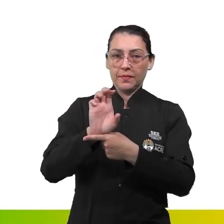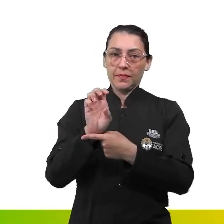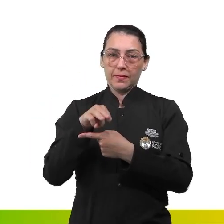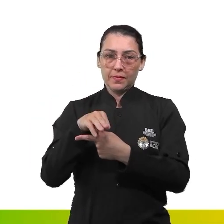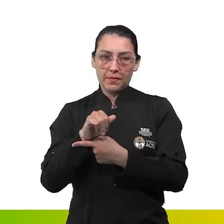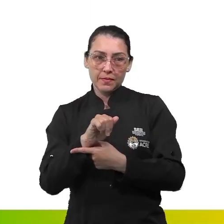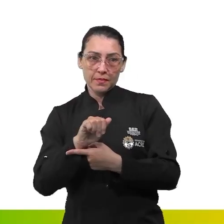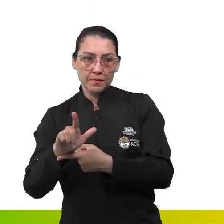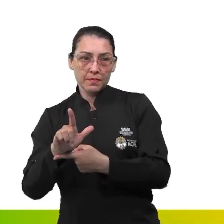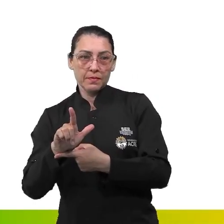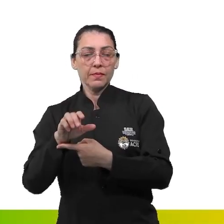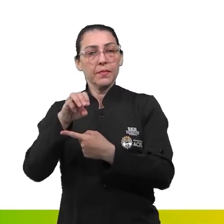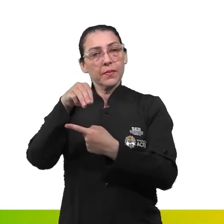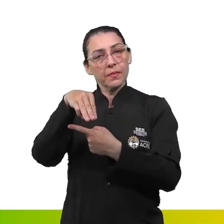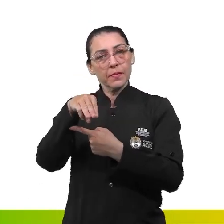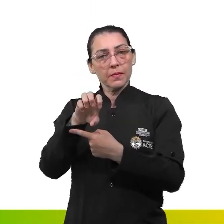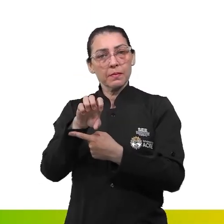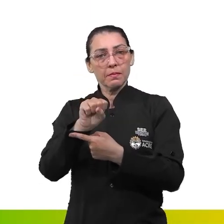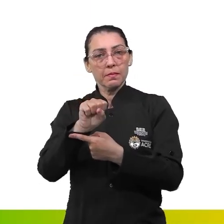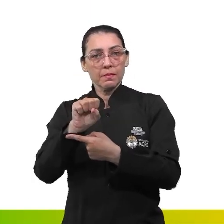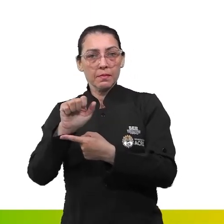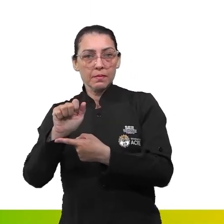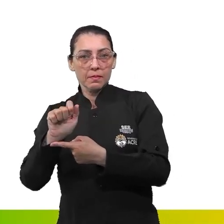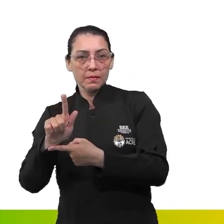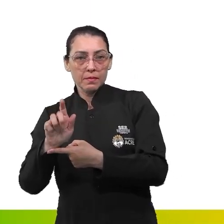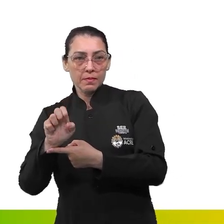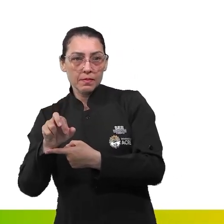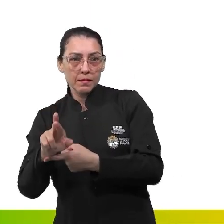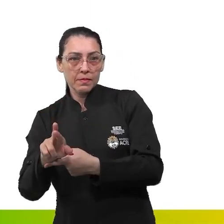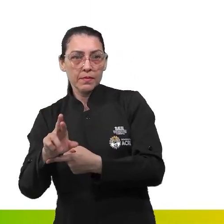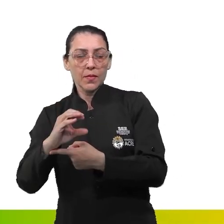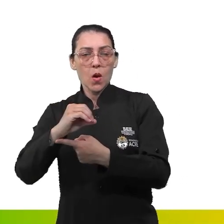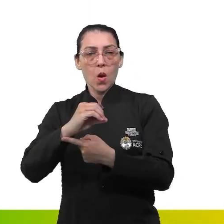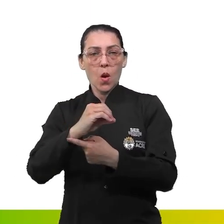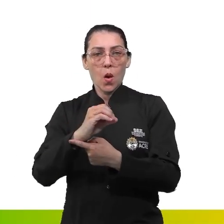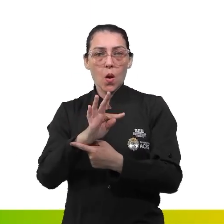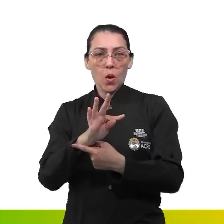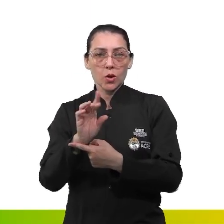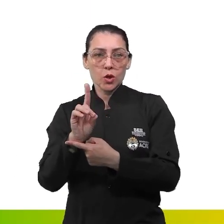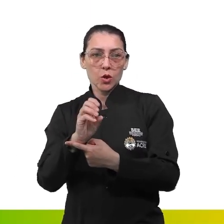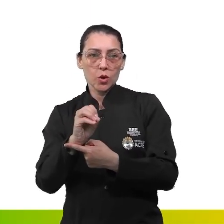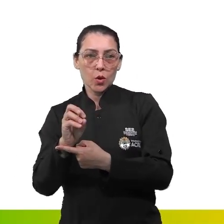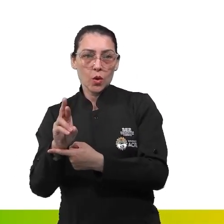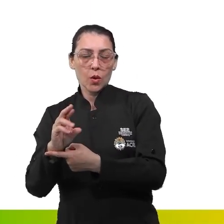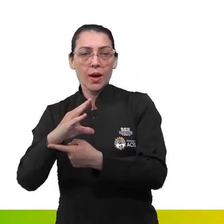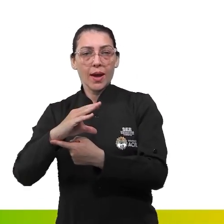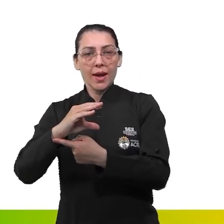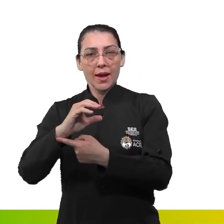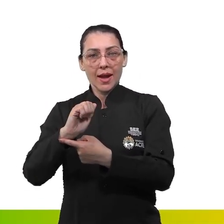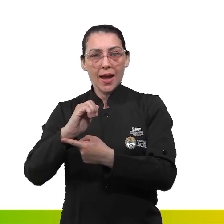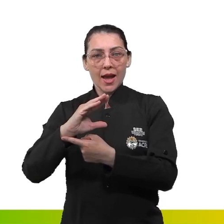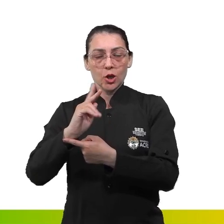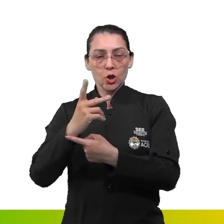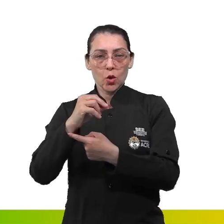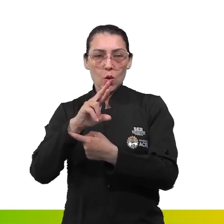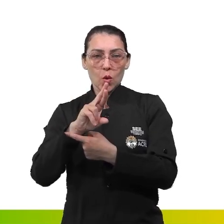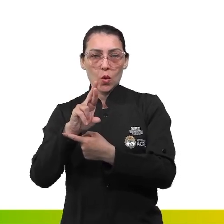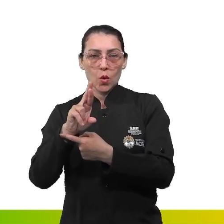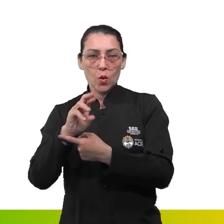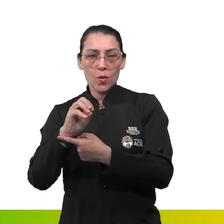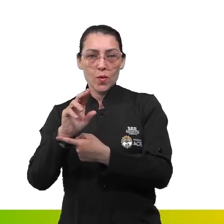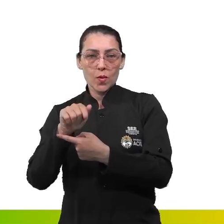Letra C: e-mail, messenger, outdoor e cachorro-quente.